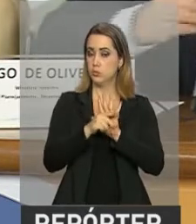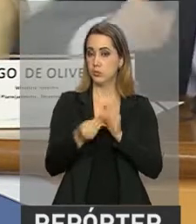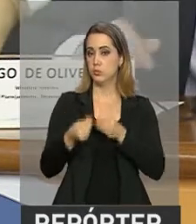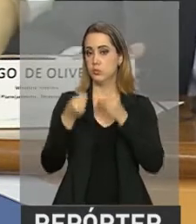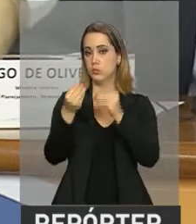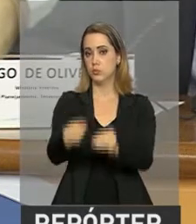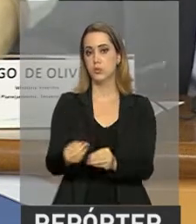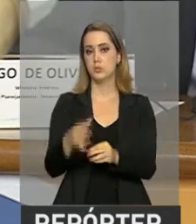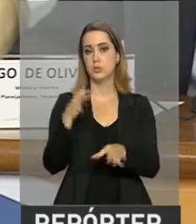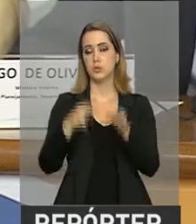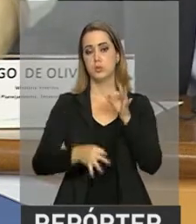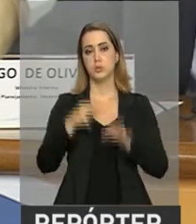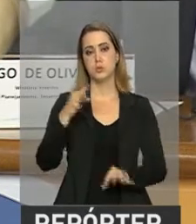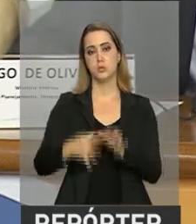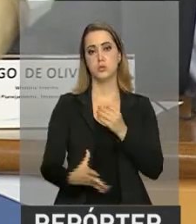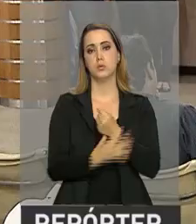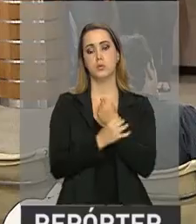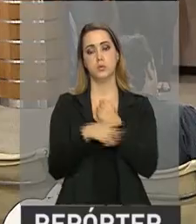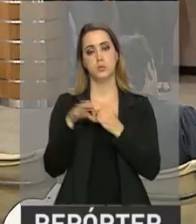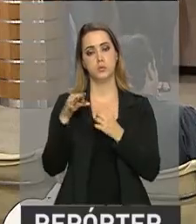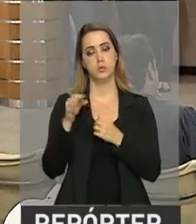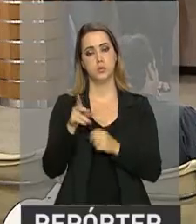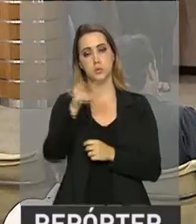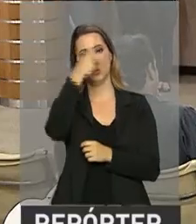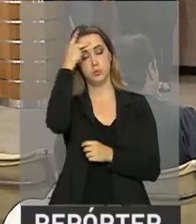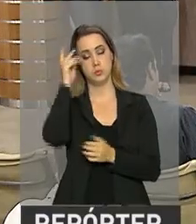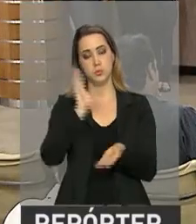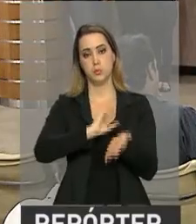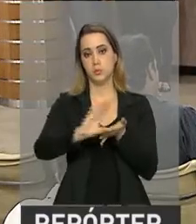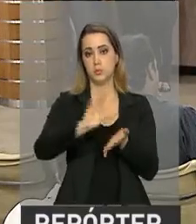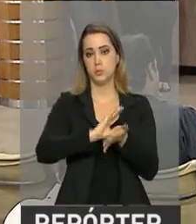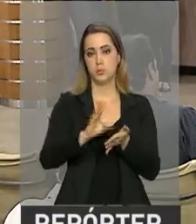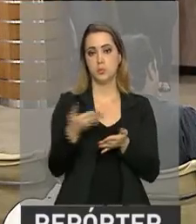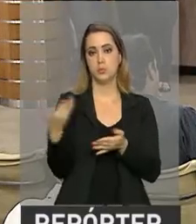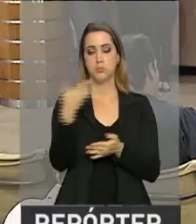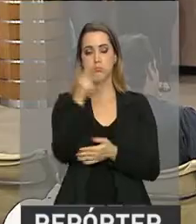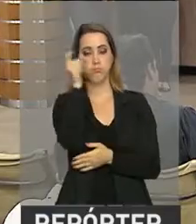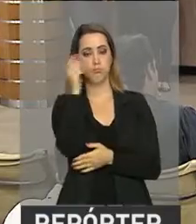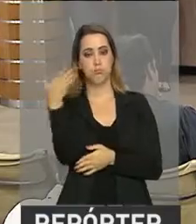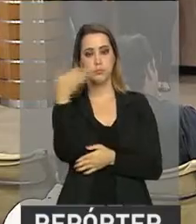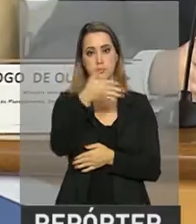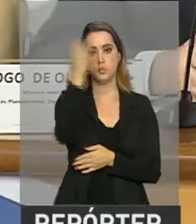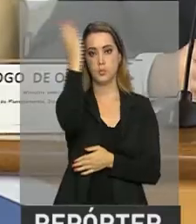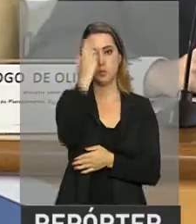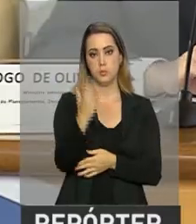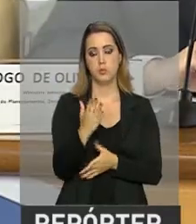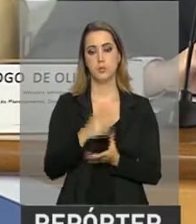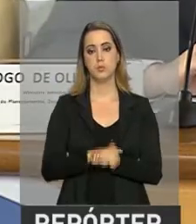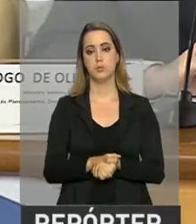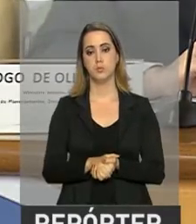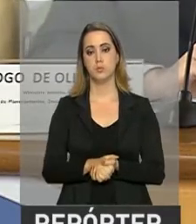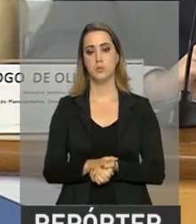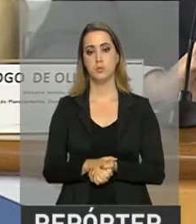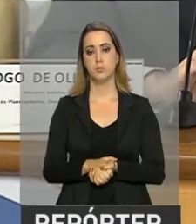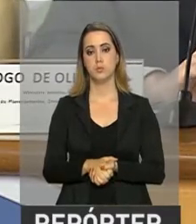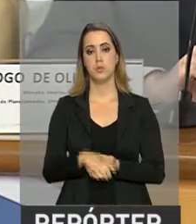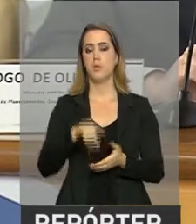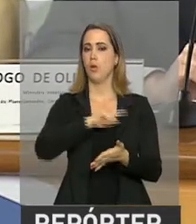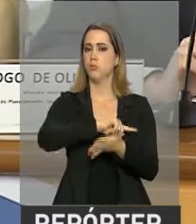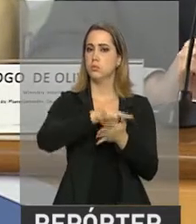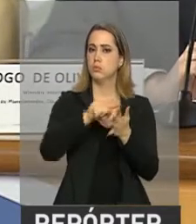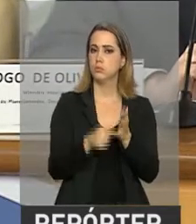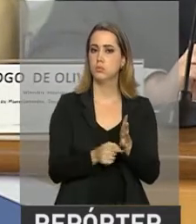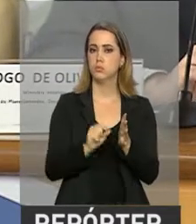mais segurança jurídica para os investidores e atrair mais investimentos para o país esses são elementos desta medida